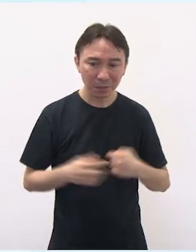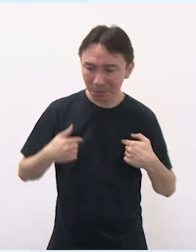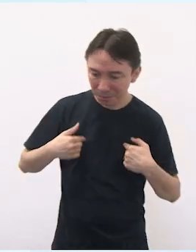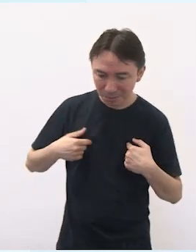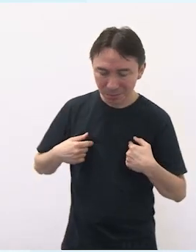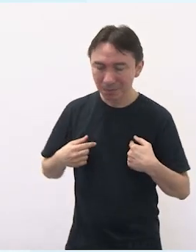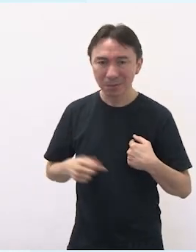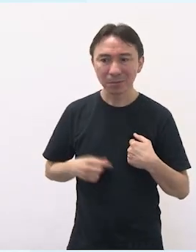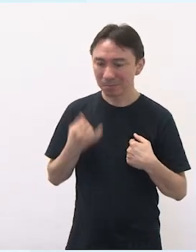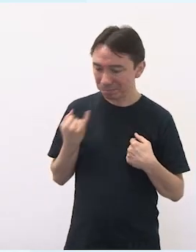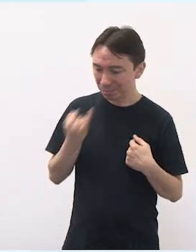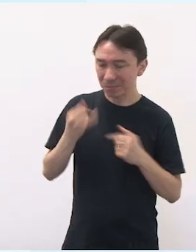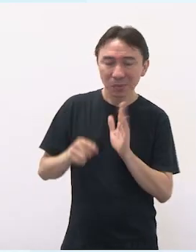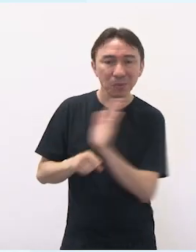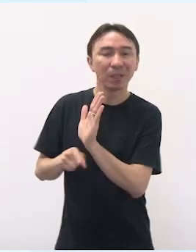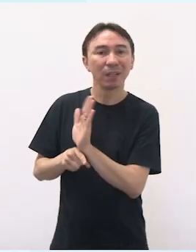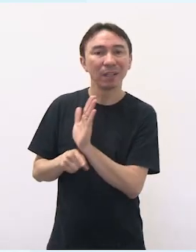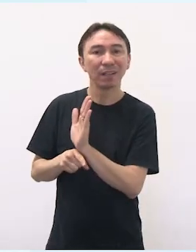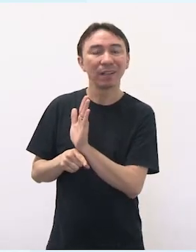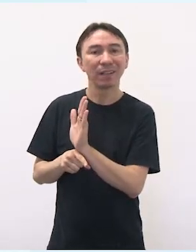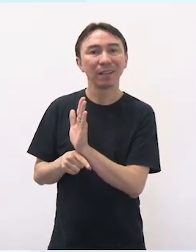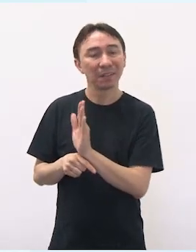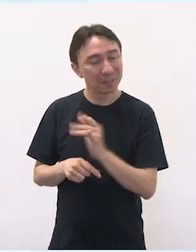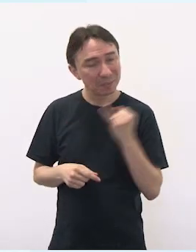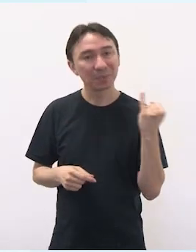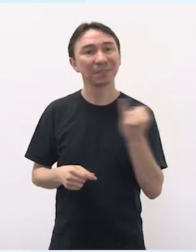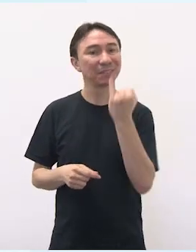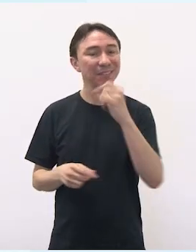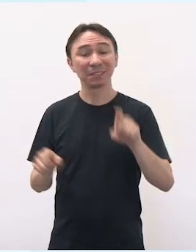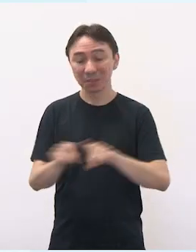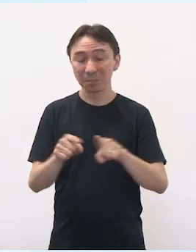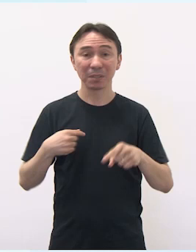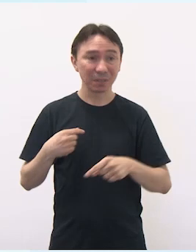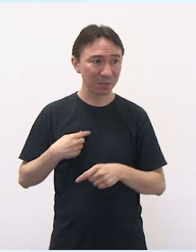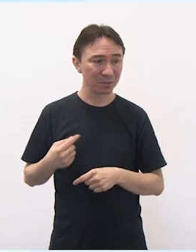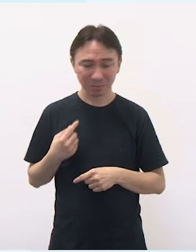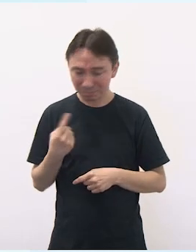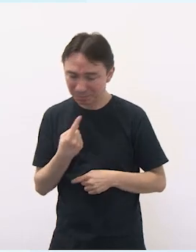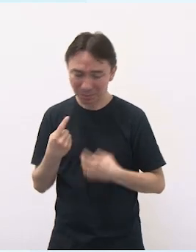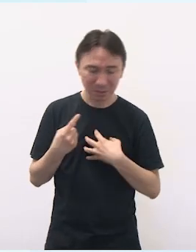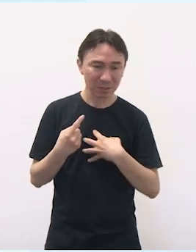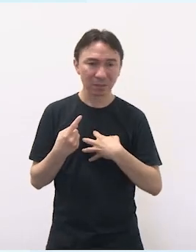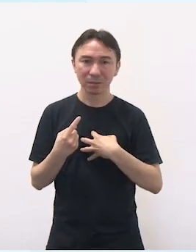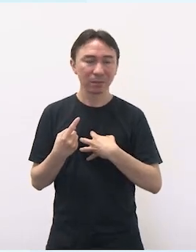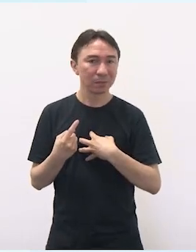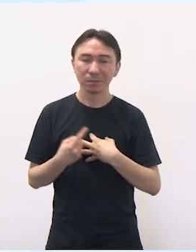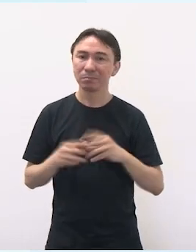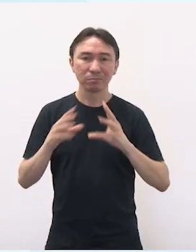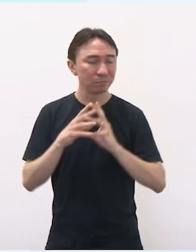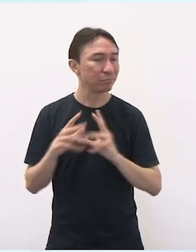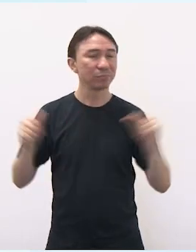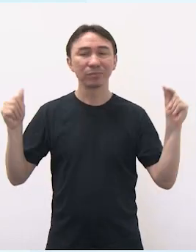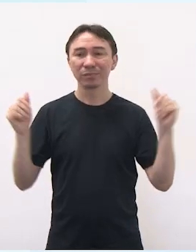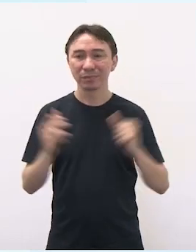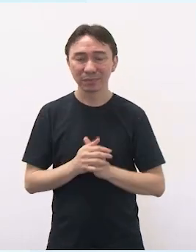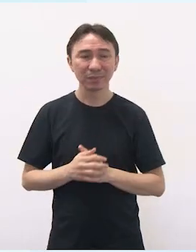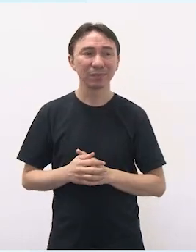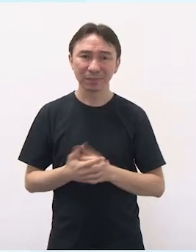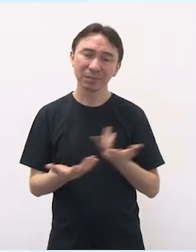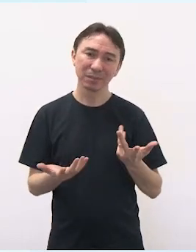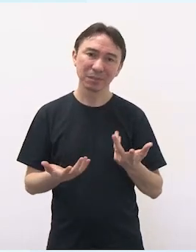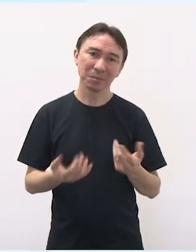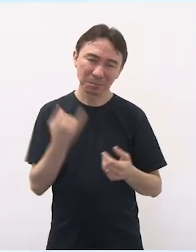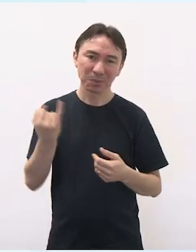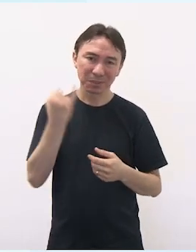sozinho. Então, entre as habilidades, entre as competências socioemocionais, né, oferecer ajuda é muito importante, mas a